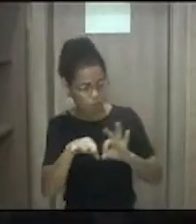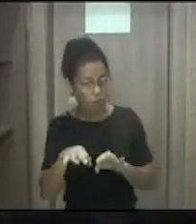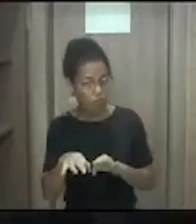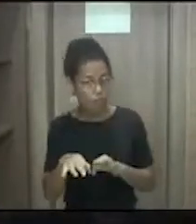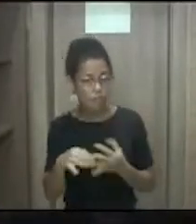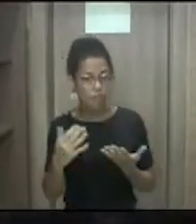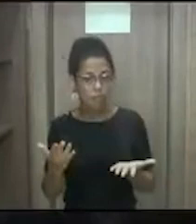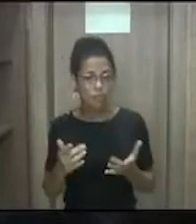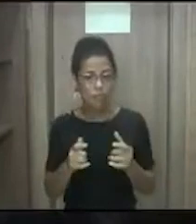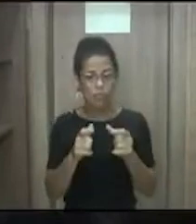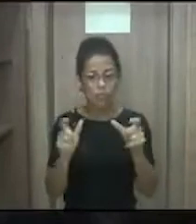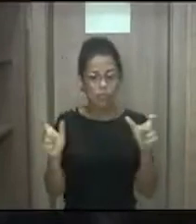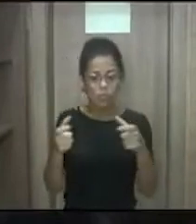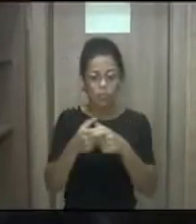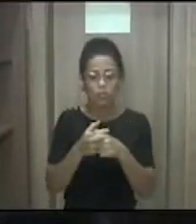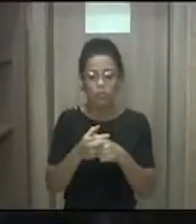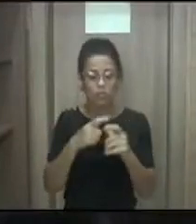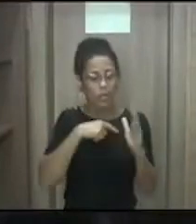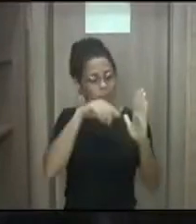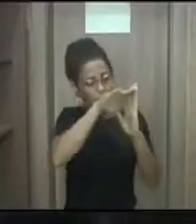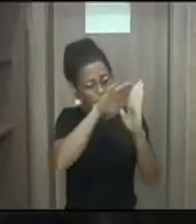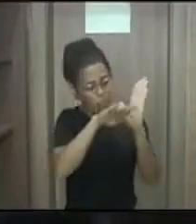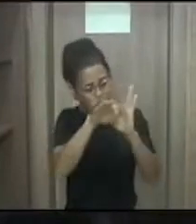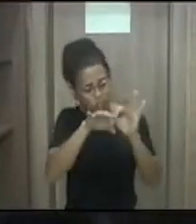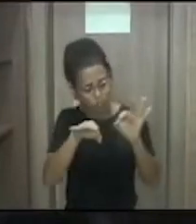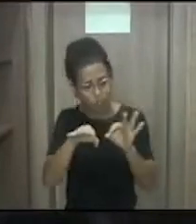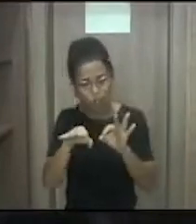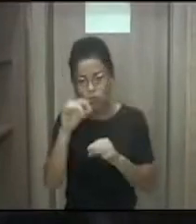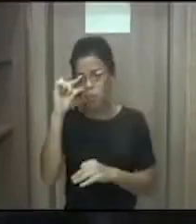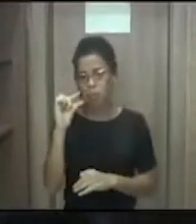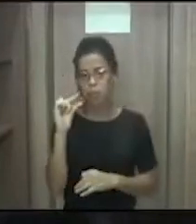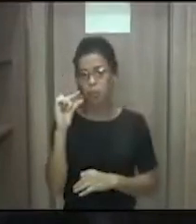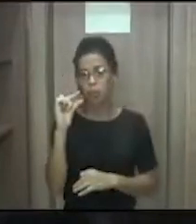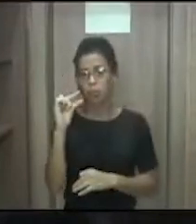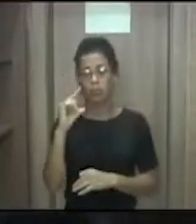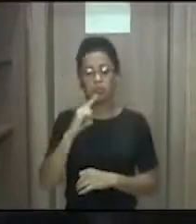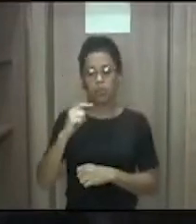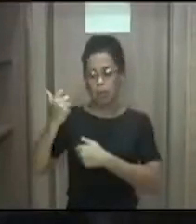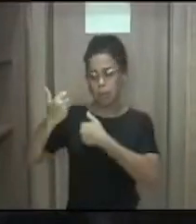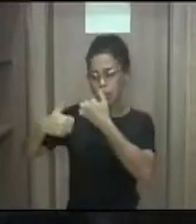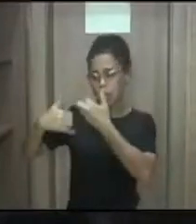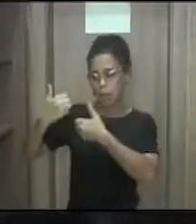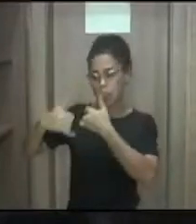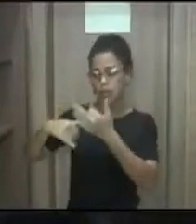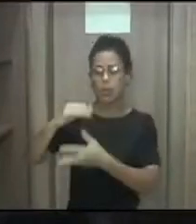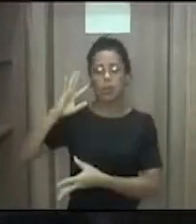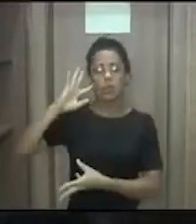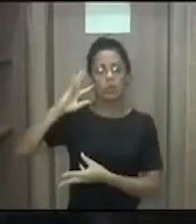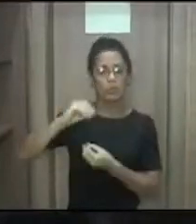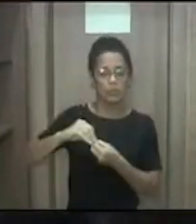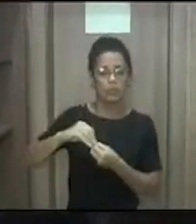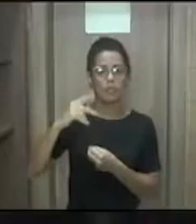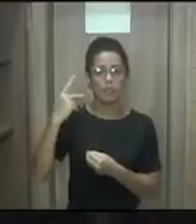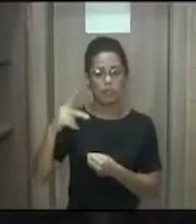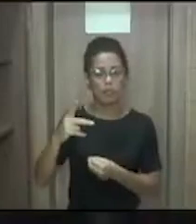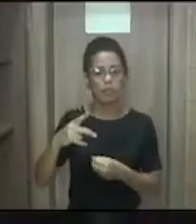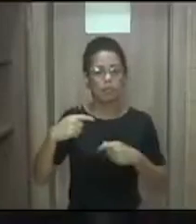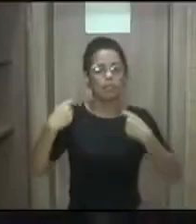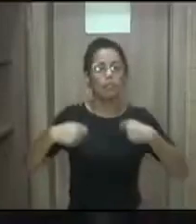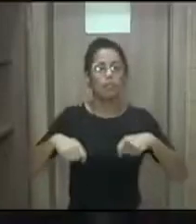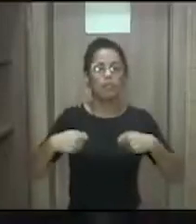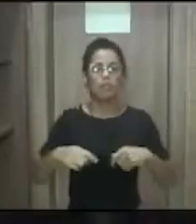pouquíssimos municípios tinham planejamento estruturado, faziam levantamento de necessidades, conheciam as necessidades da sua